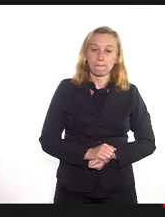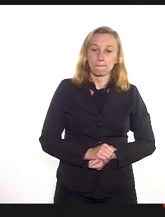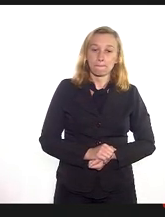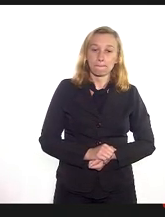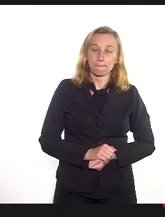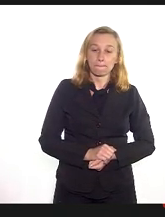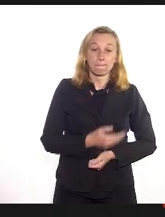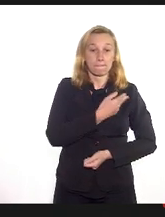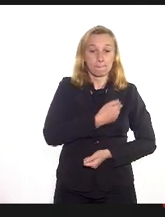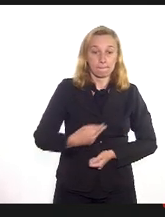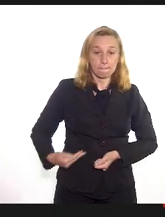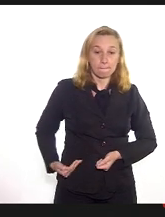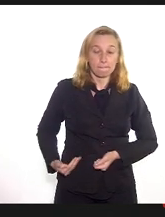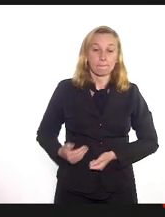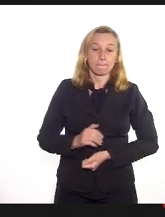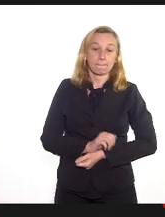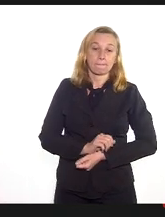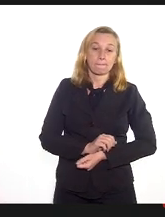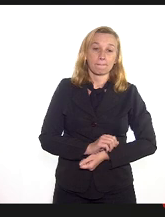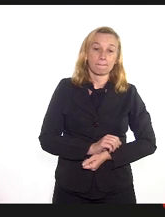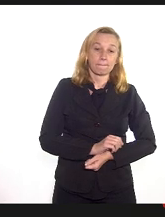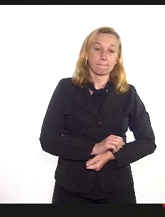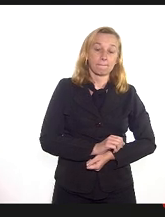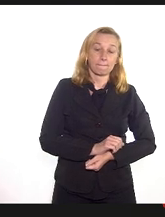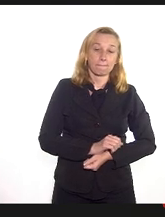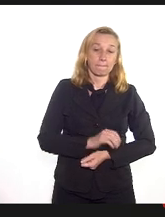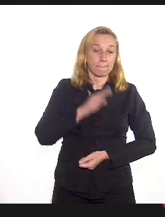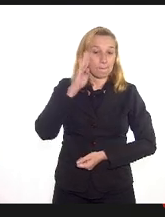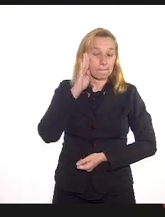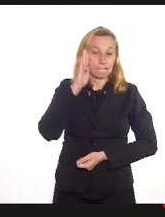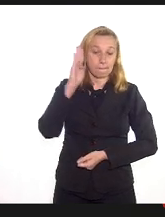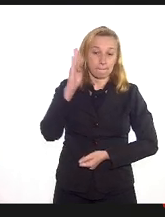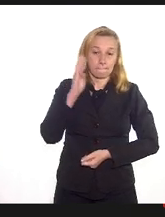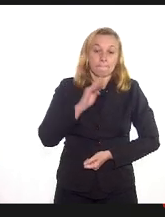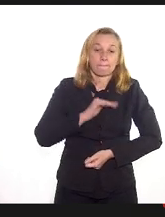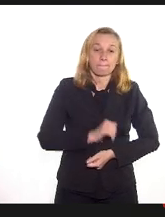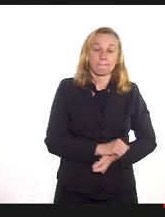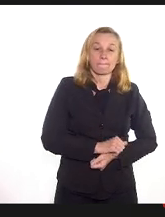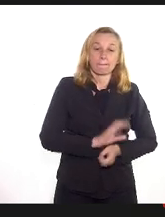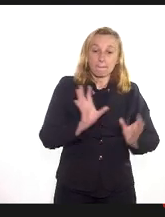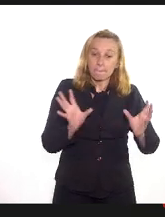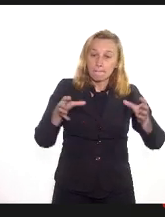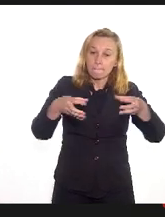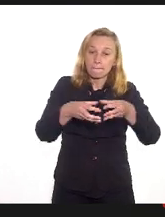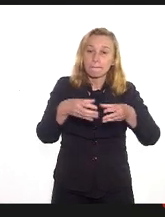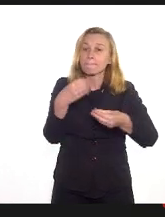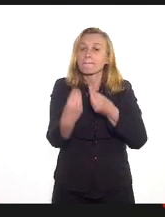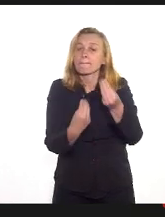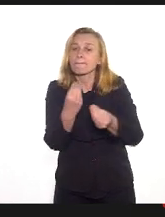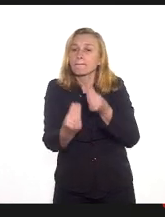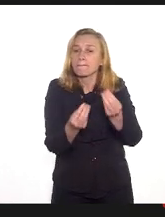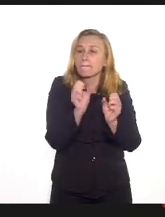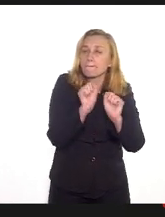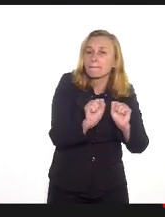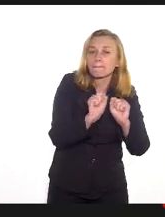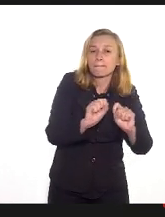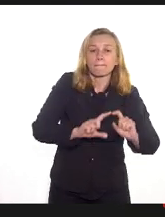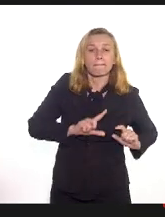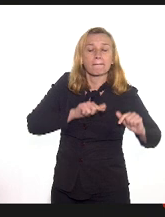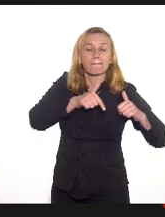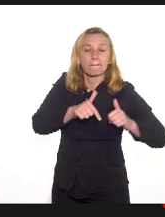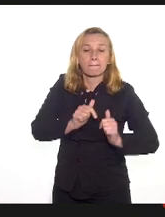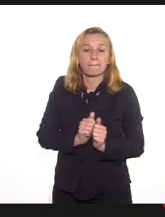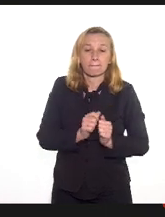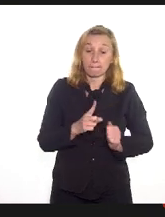Mas governança é a chave, né? Essa governança colaborativa. Como ela pode ser estabelecida?